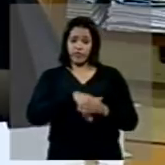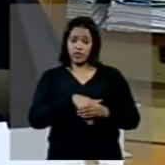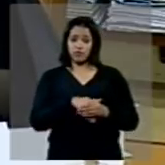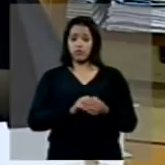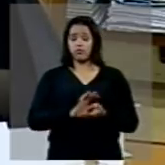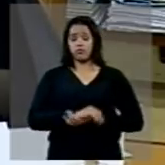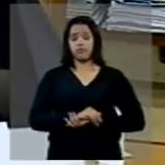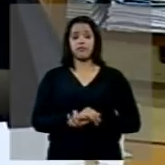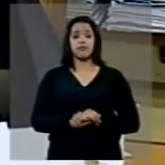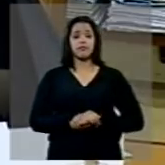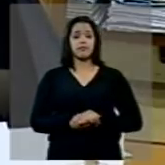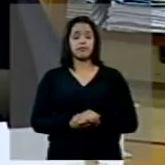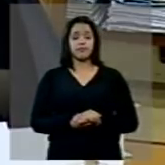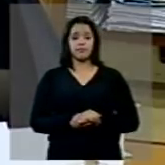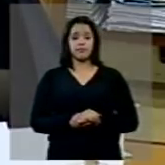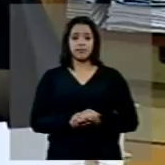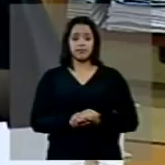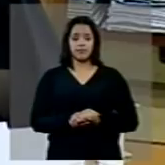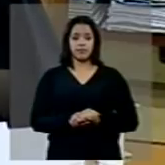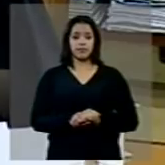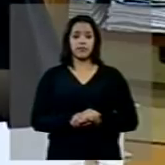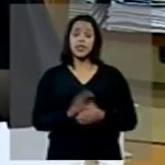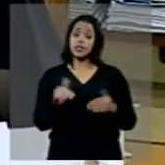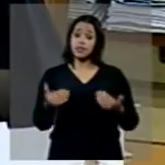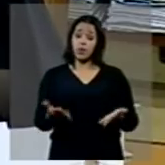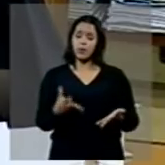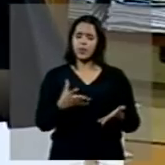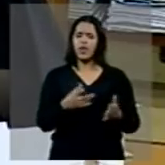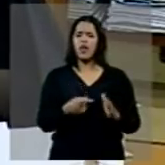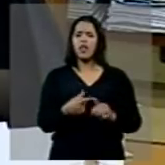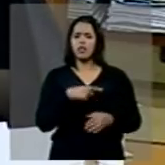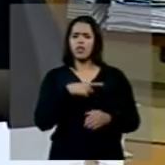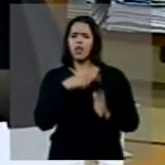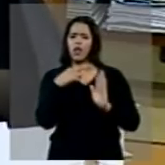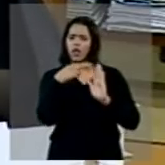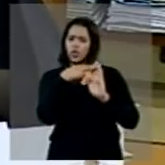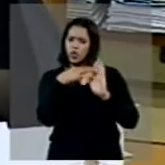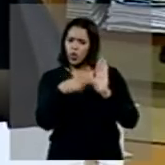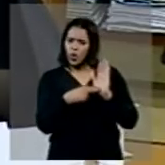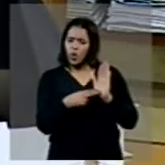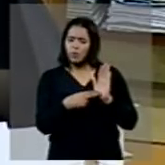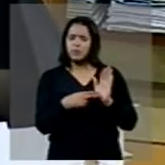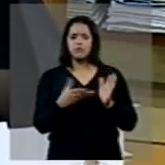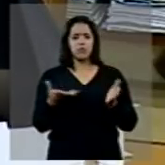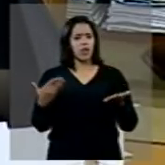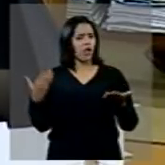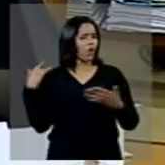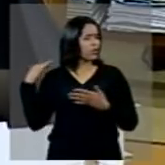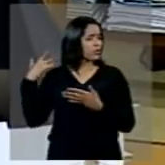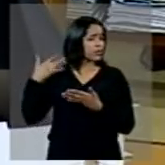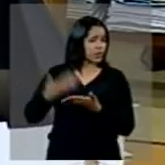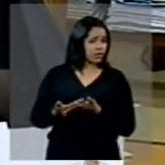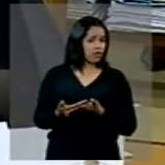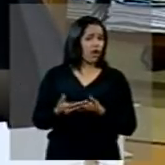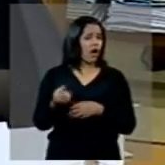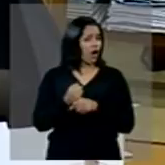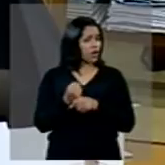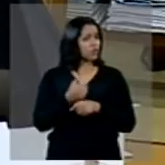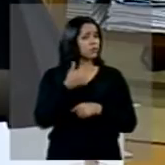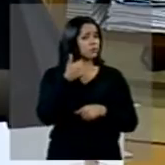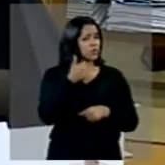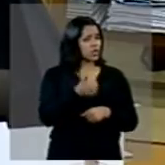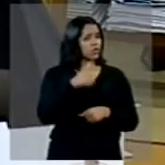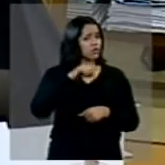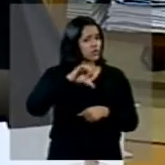foram apresentados à revisão. Portanto, uma norma em vigor desde